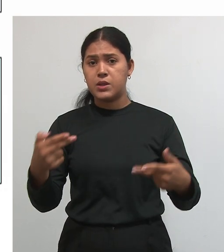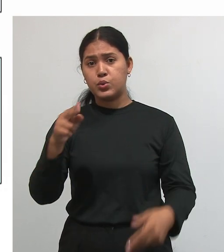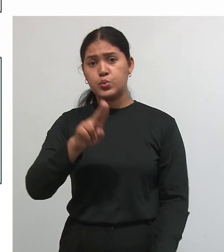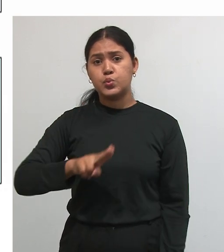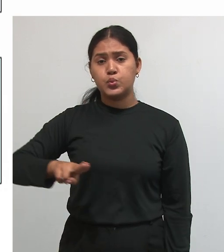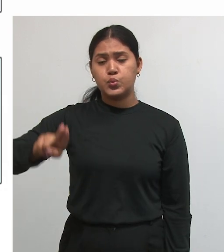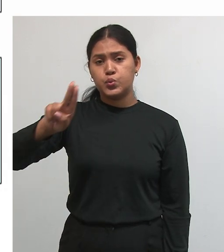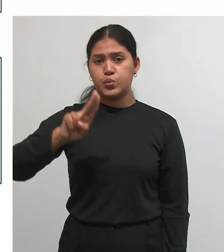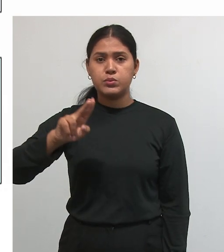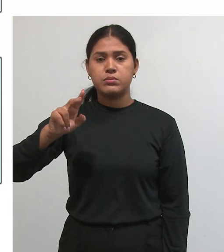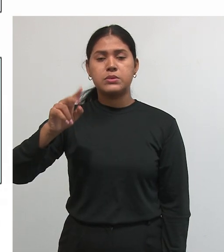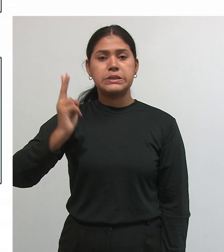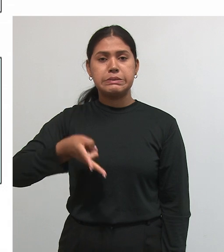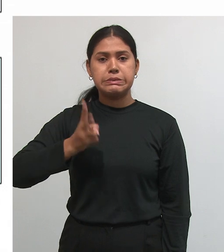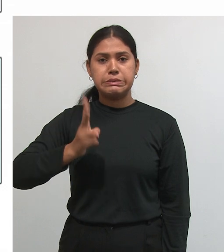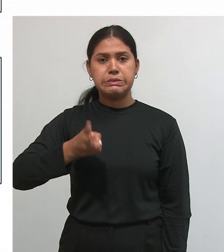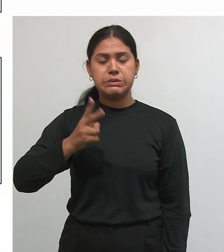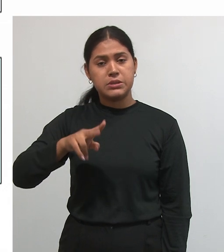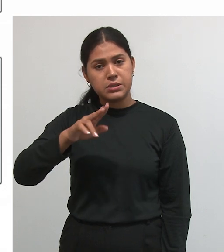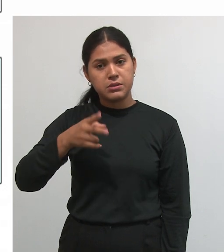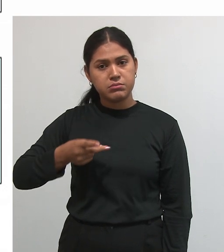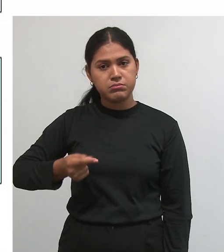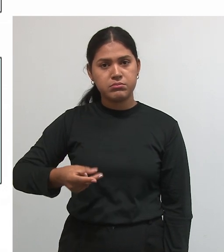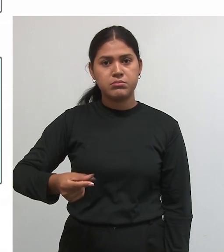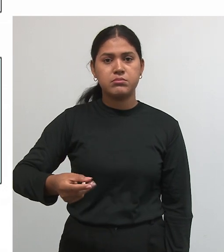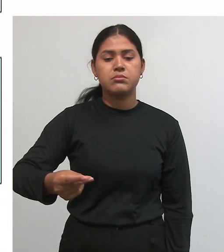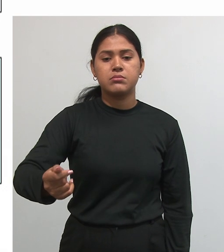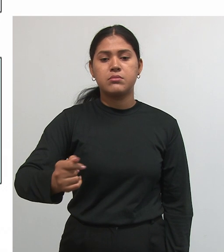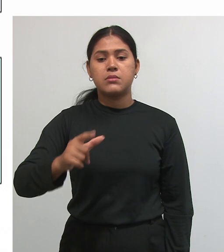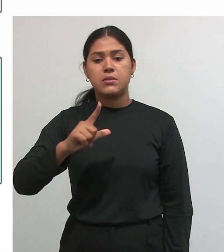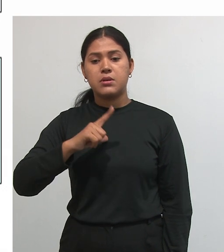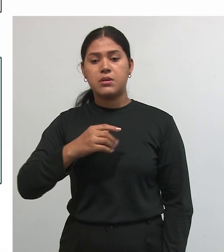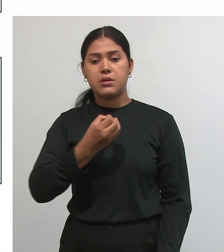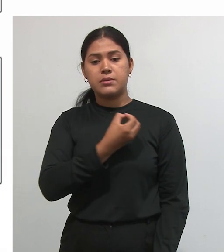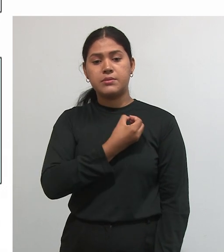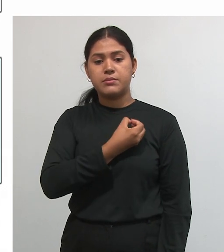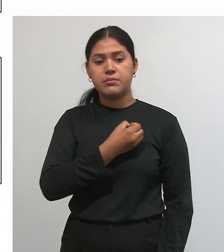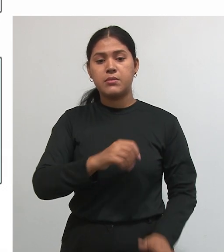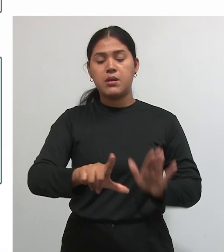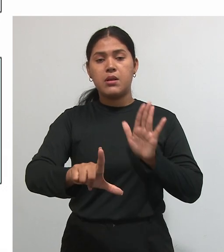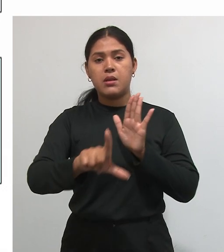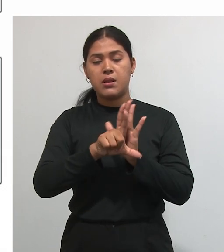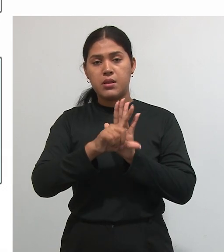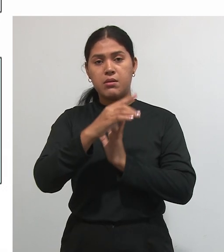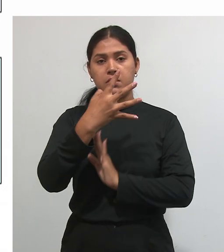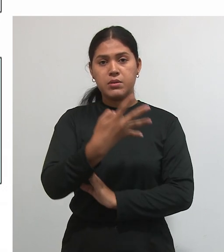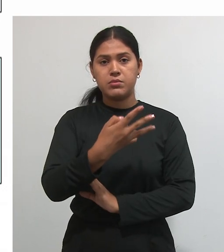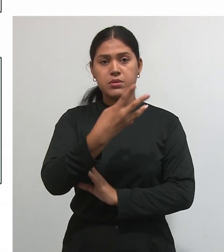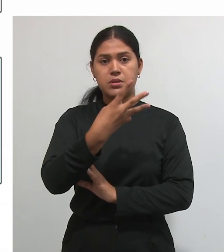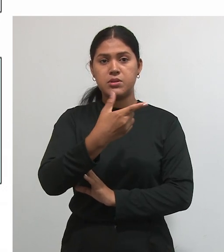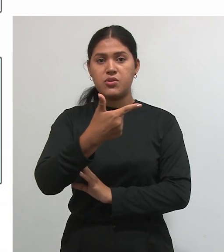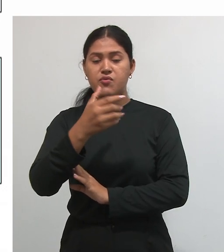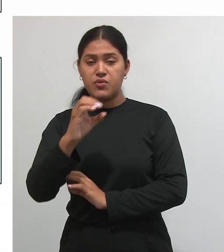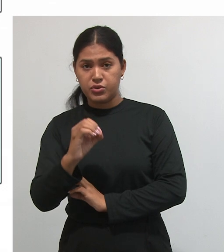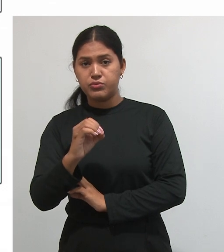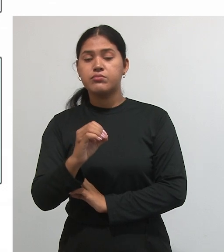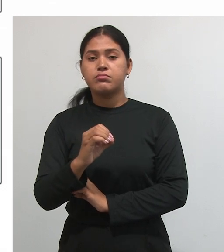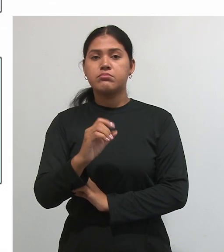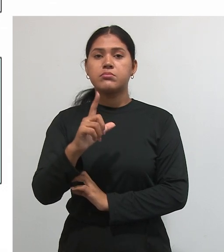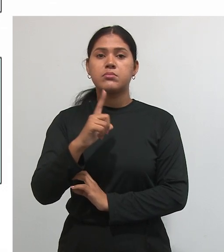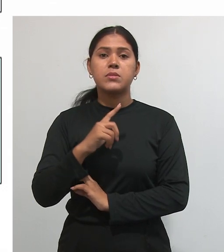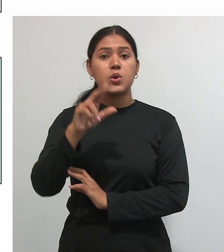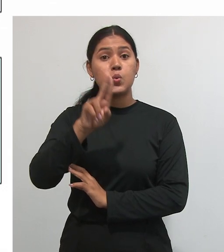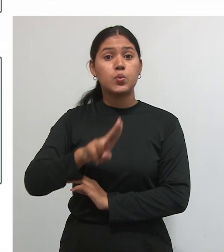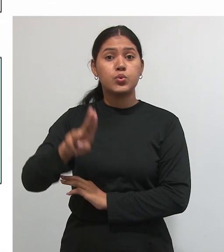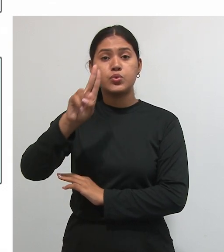aquele que, em razão do seu uso corrente, é definido na Lei 4.320 aqui, ele perde normalmente a sua identidade física ou tem